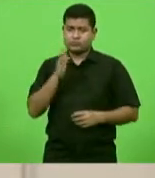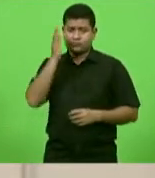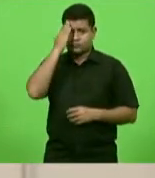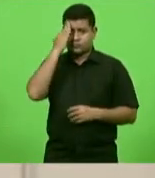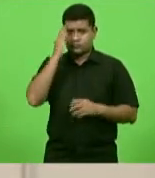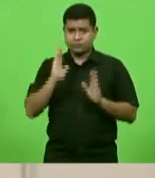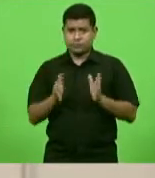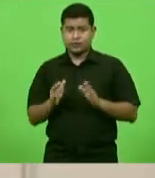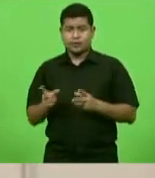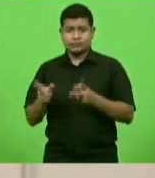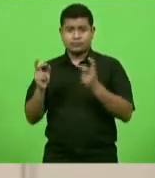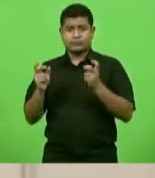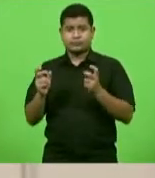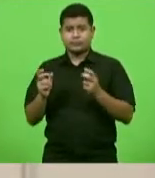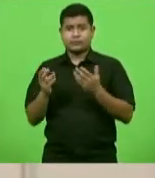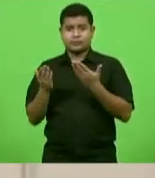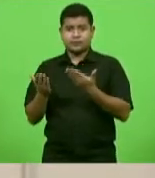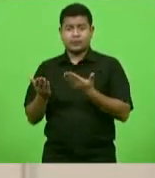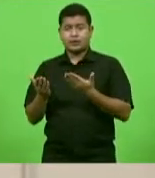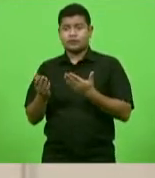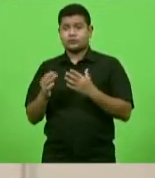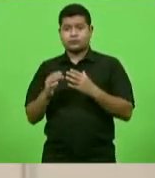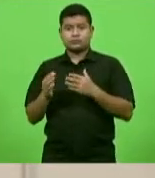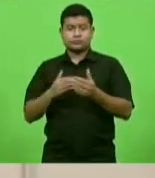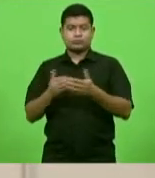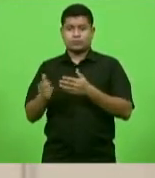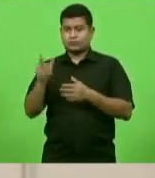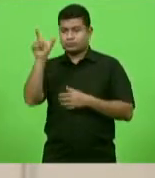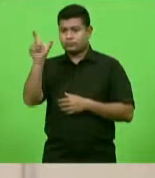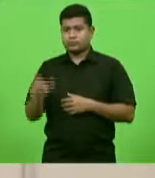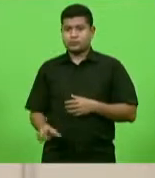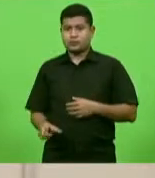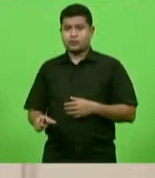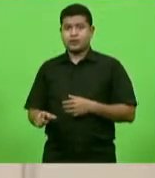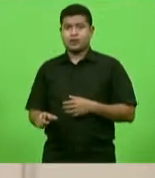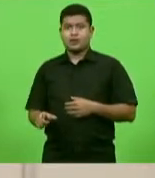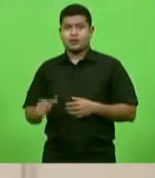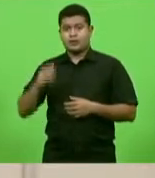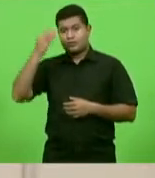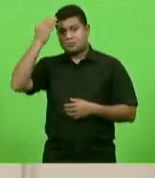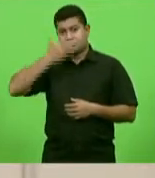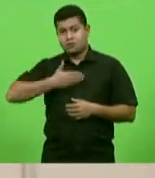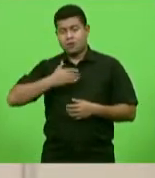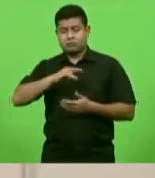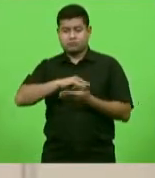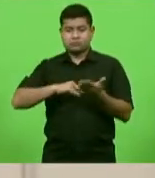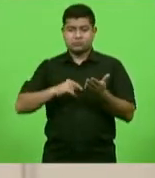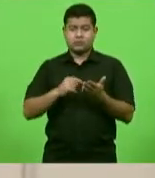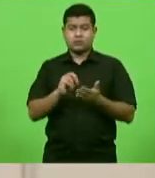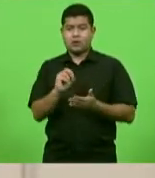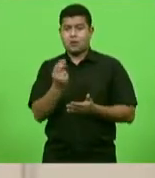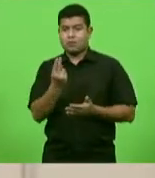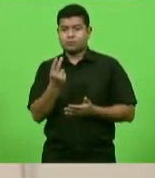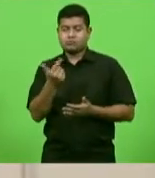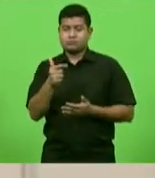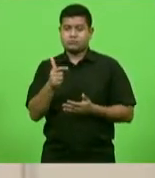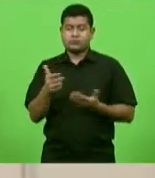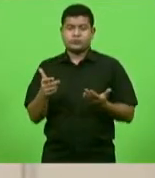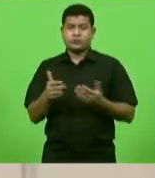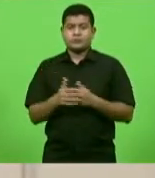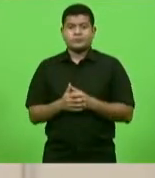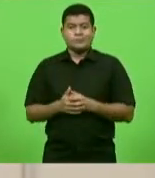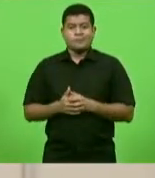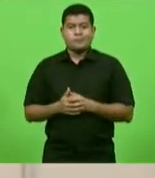geral e perceptíveis por qualquer pessoa, independentemente de prova documental.